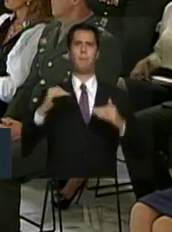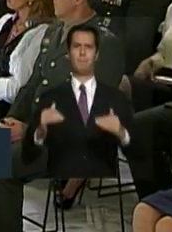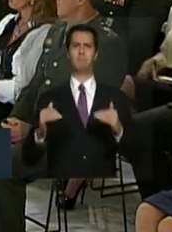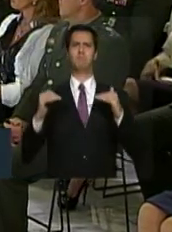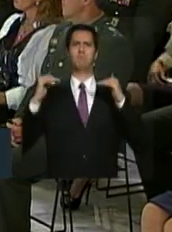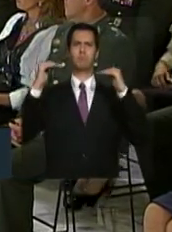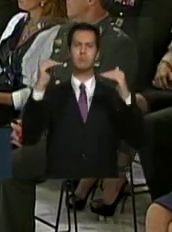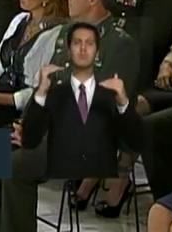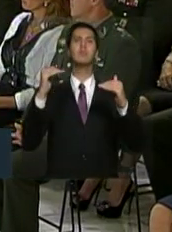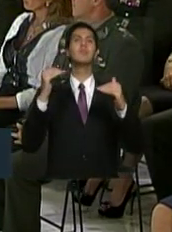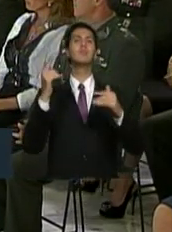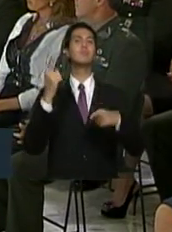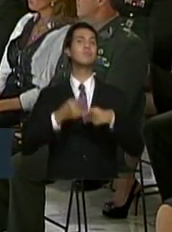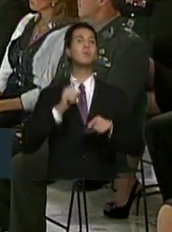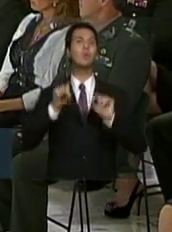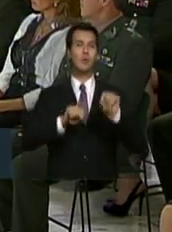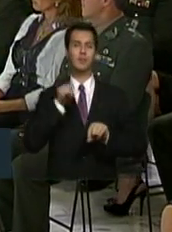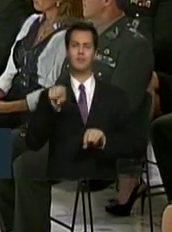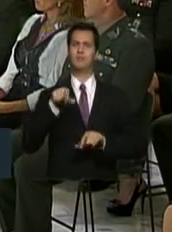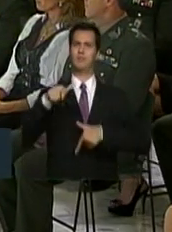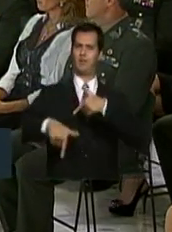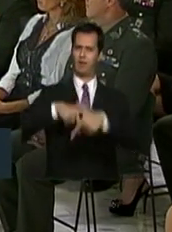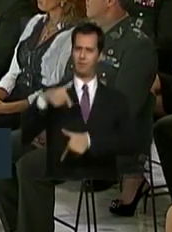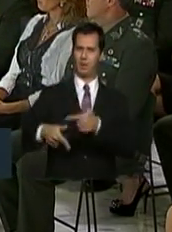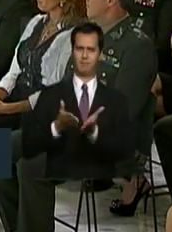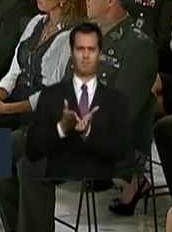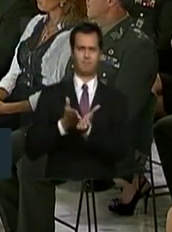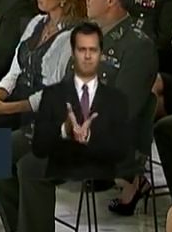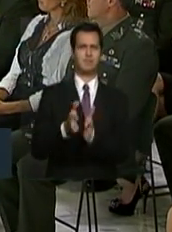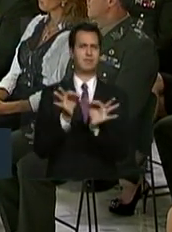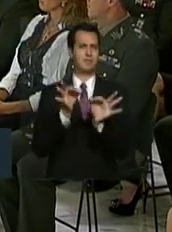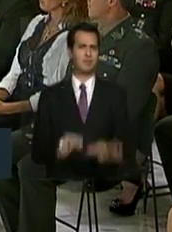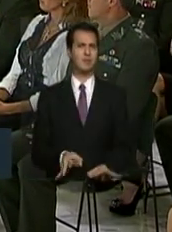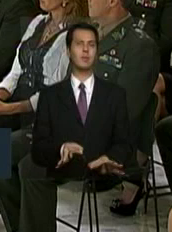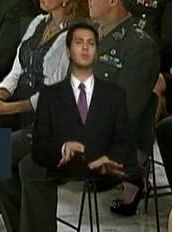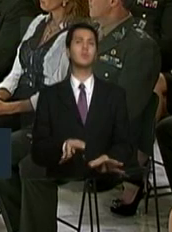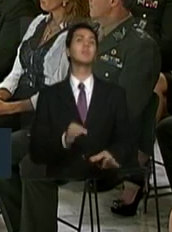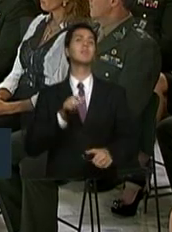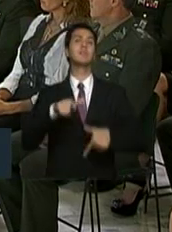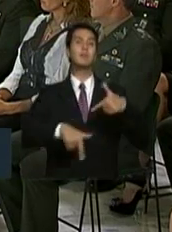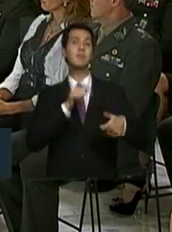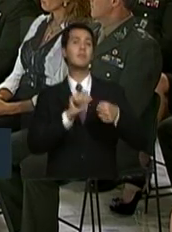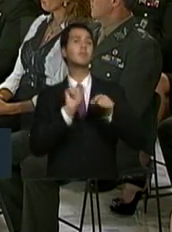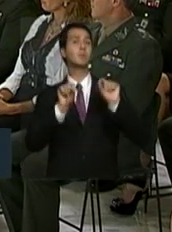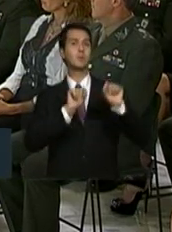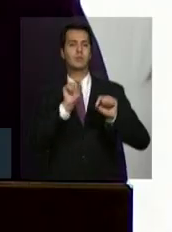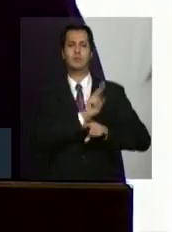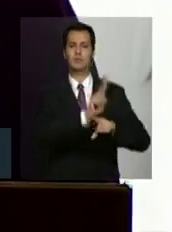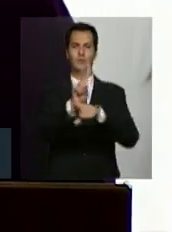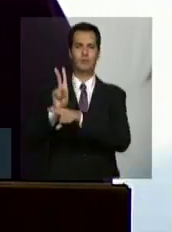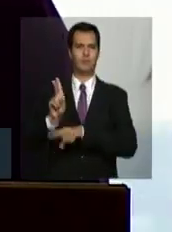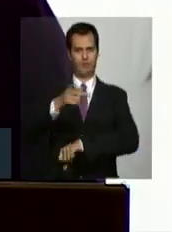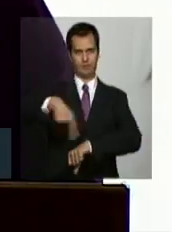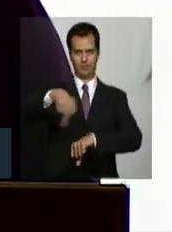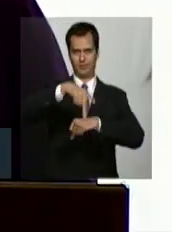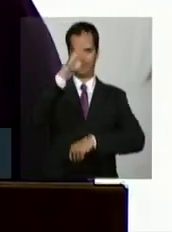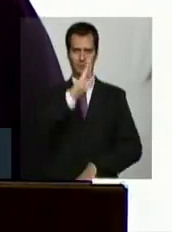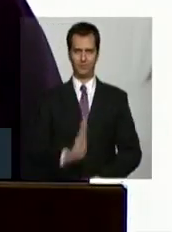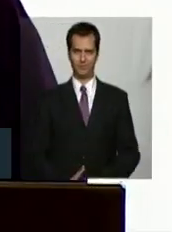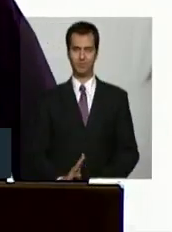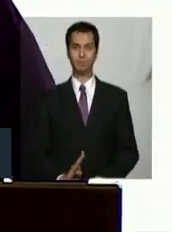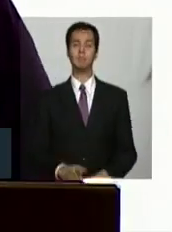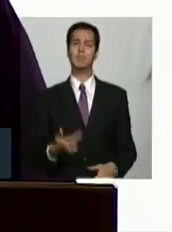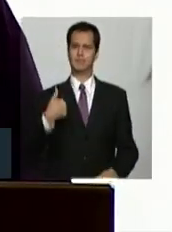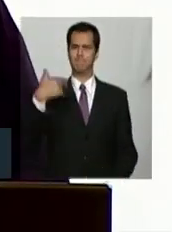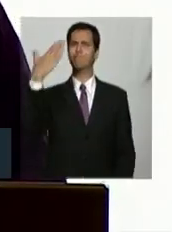disciplina para o avanço de uma causa nobre, a defesa de nossa pátria. Sei perfeitamente